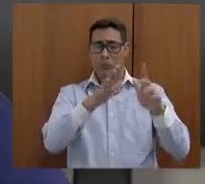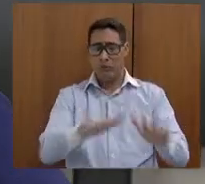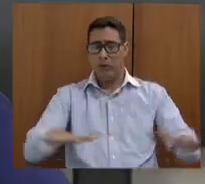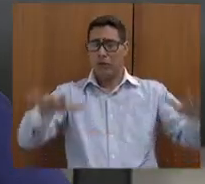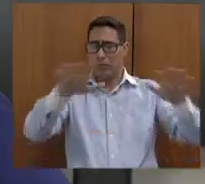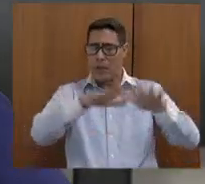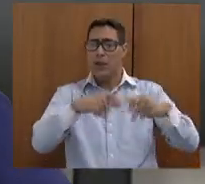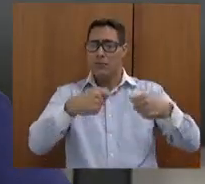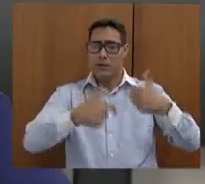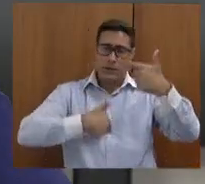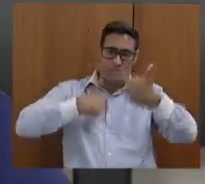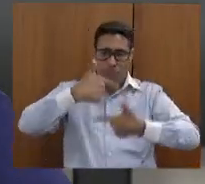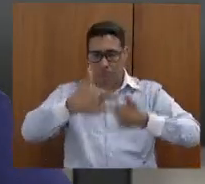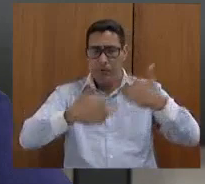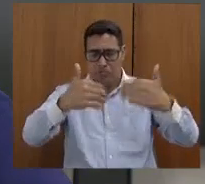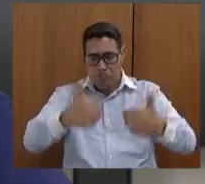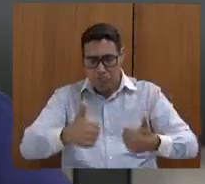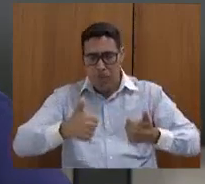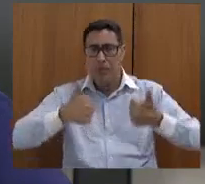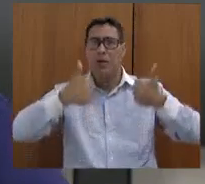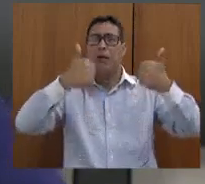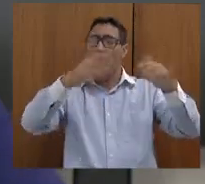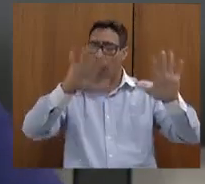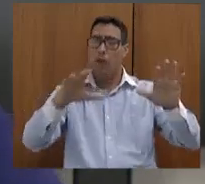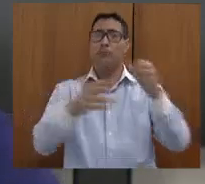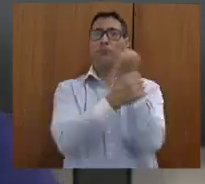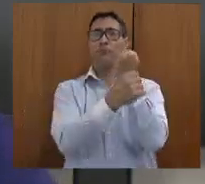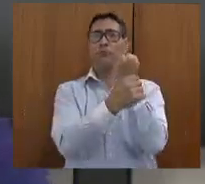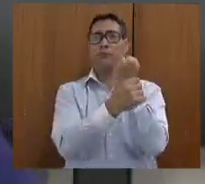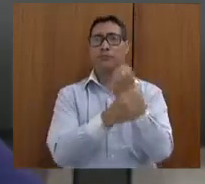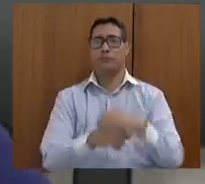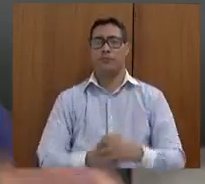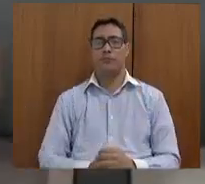trabalhar para continuar sendo ambientes Seguros